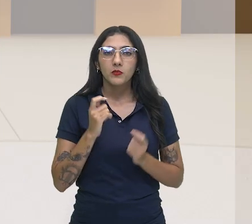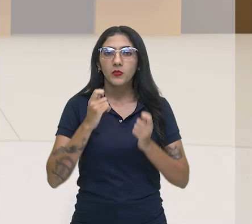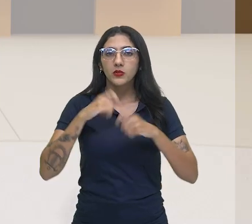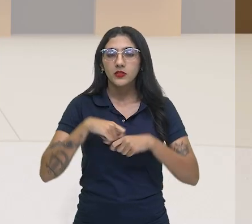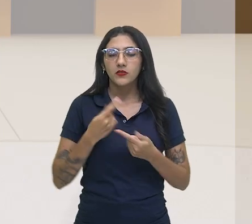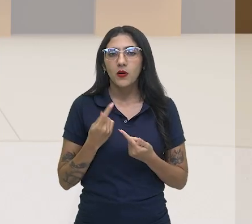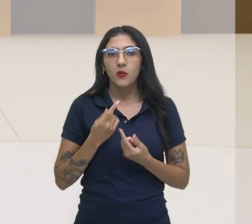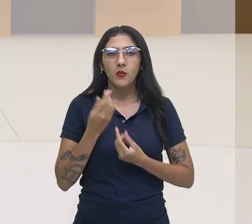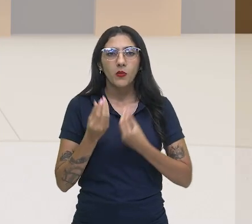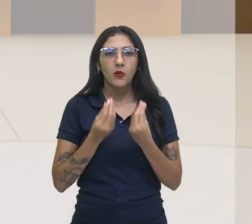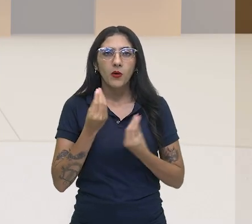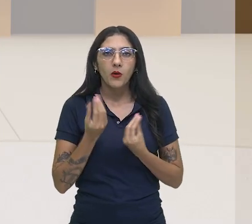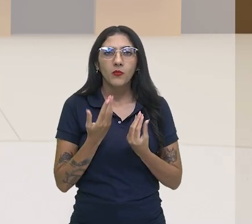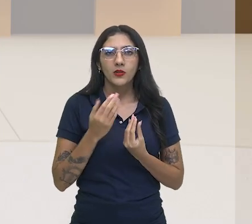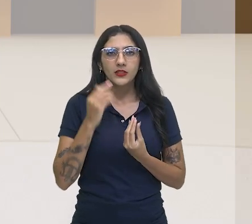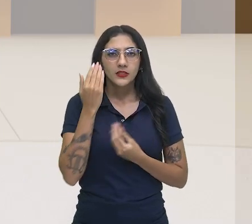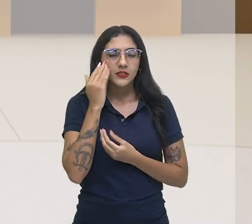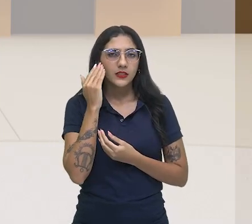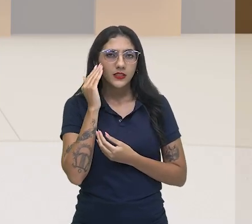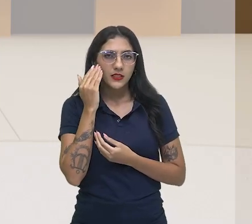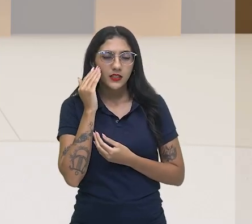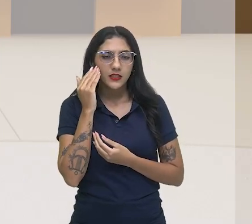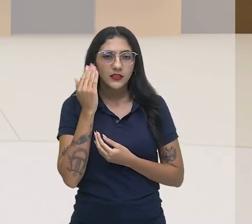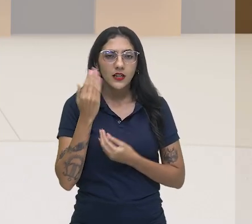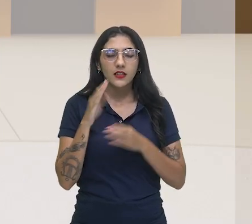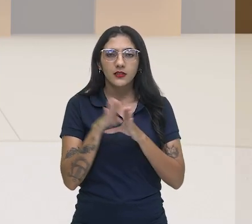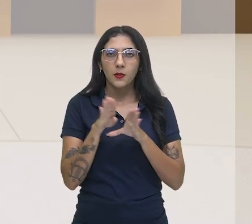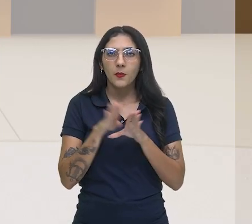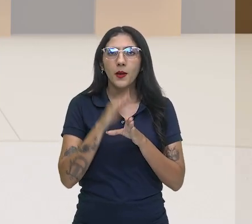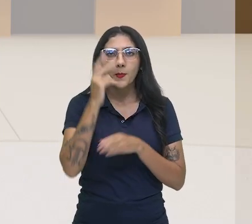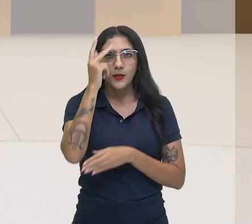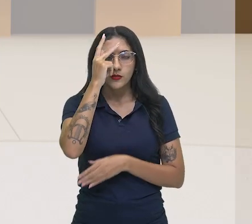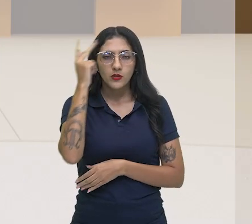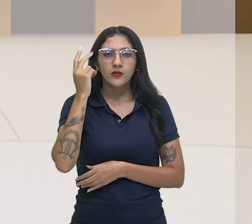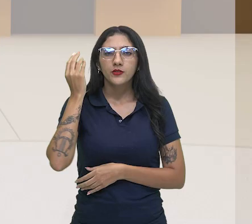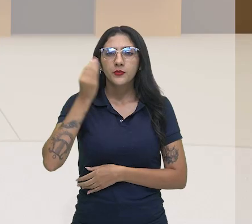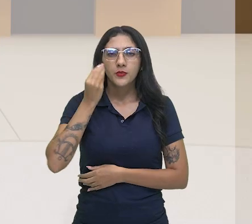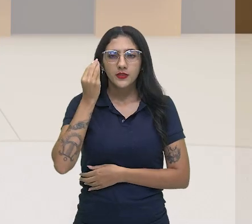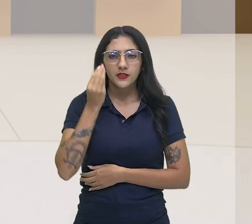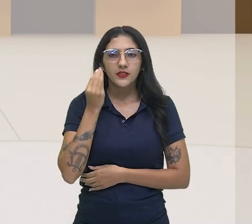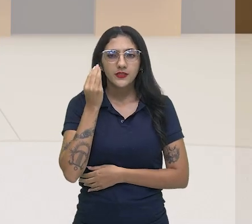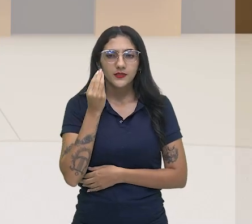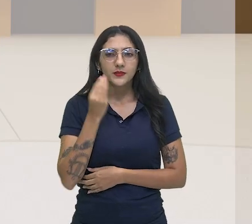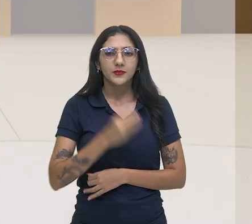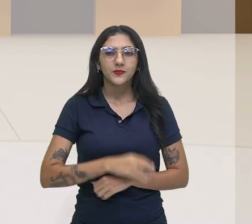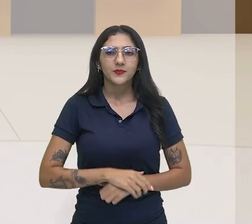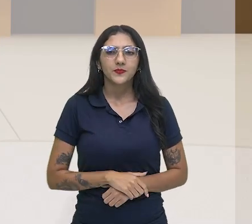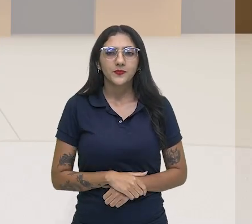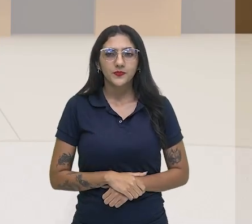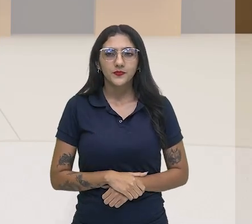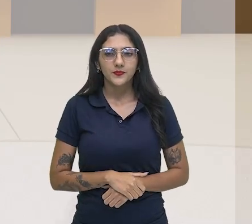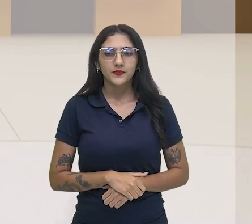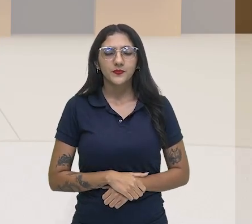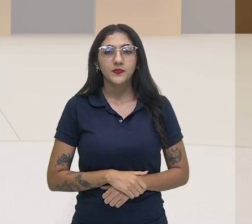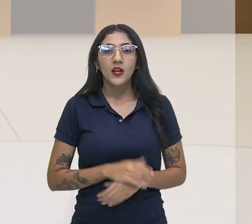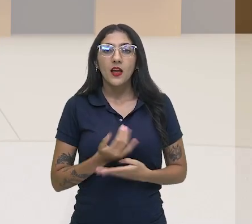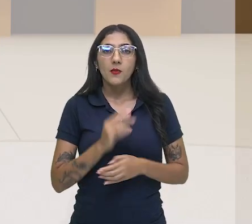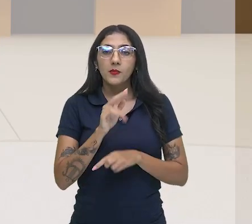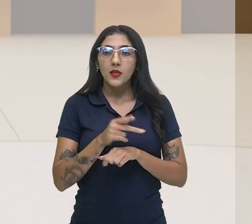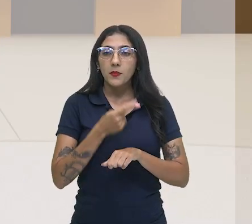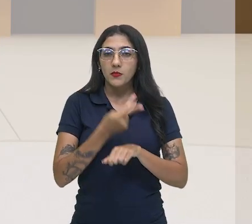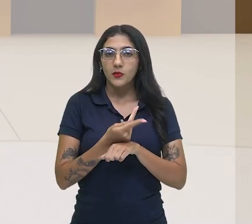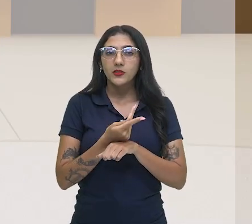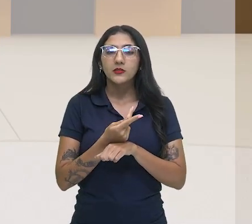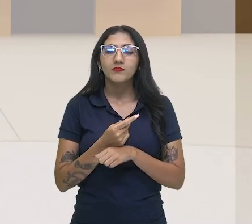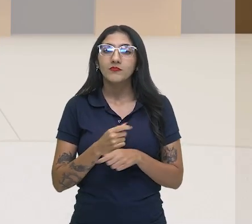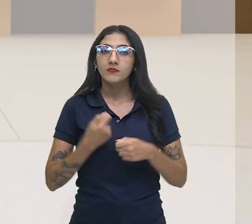uma abordagem ali sobre tal assunto, uma pessoa que tem experiência. Exatamente, perfeito. Então, depois dessa apresentação do entrevistado, nós